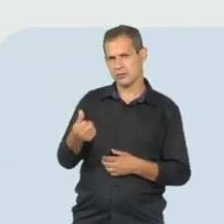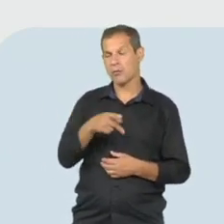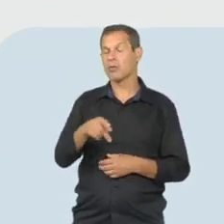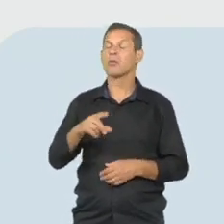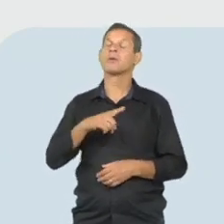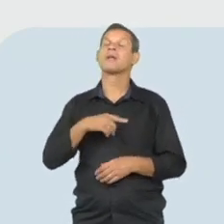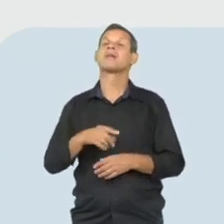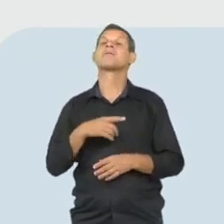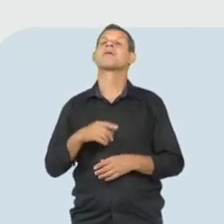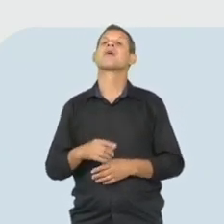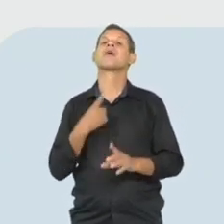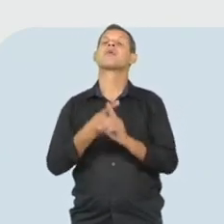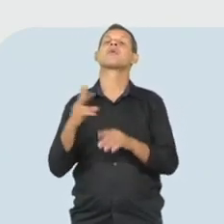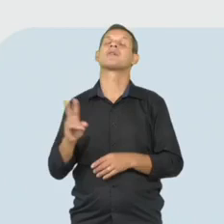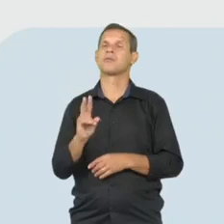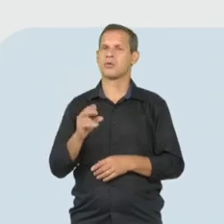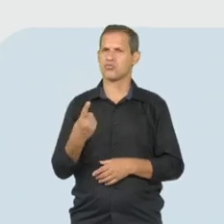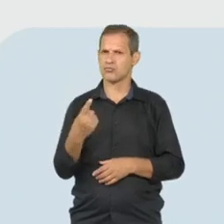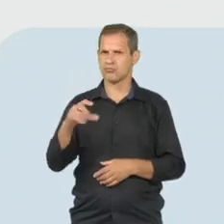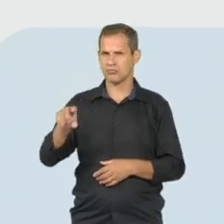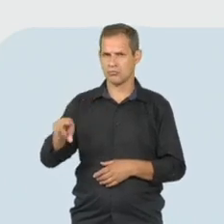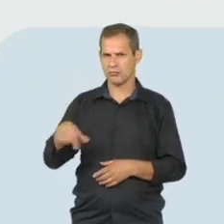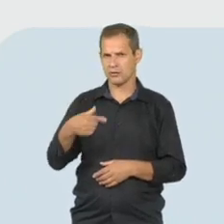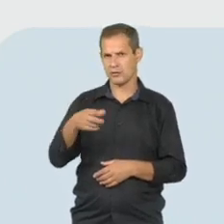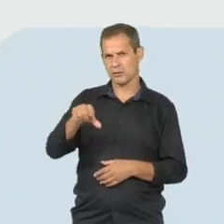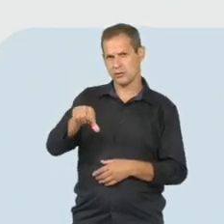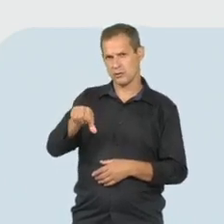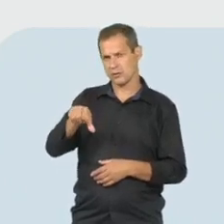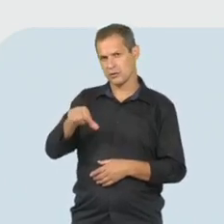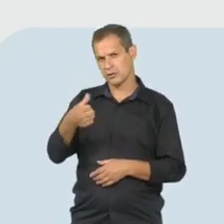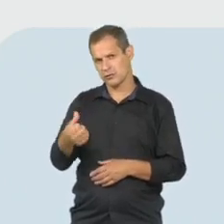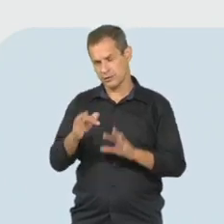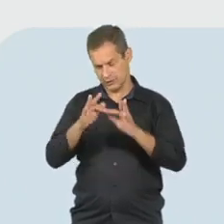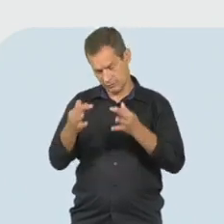nesse valor aqui de 1,96? É simples. Olha,